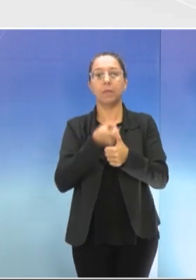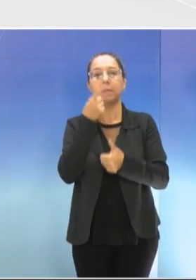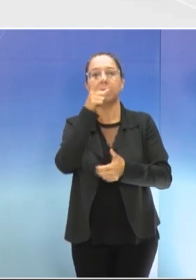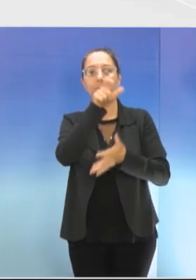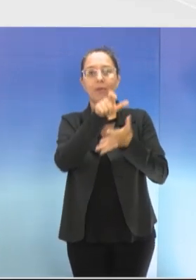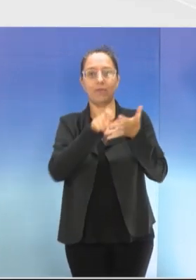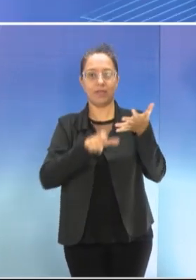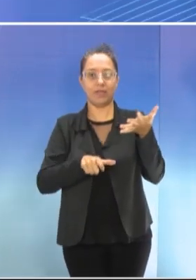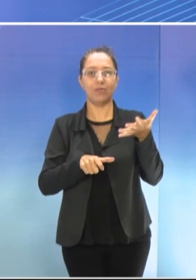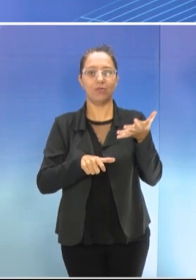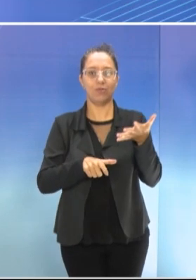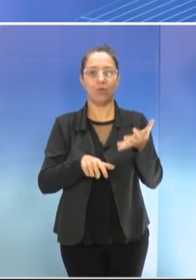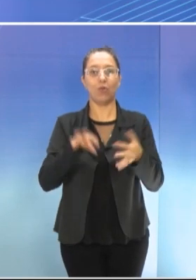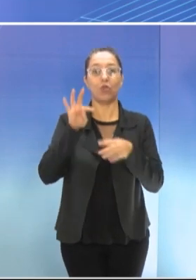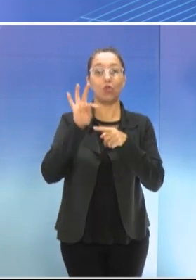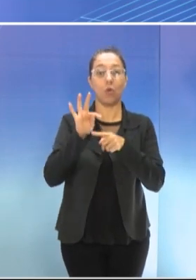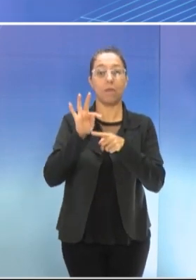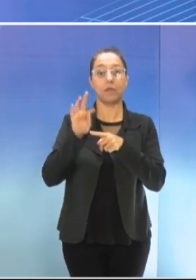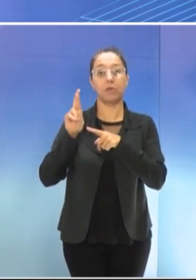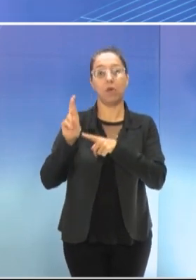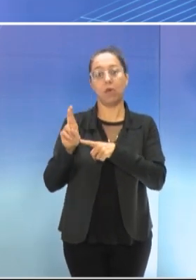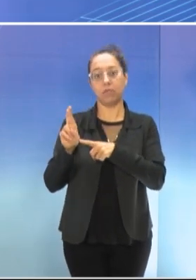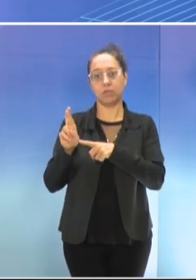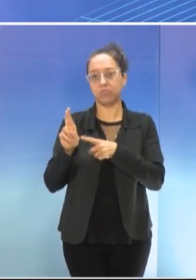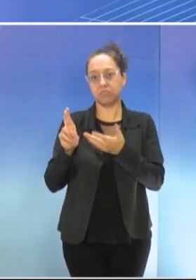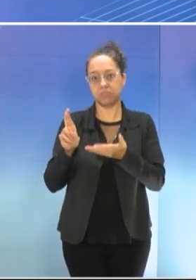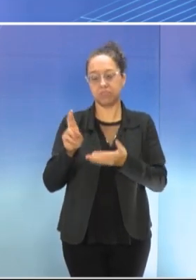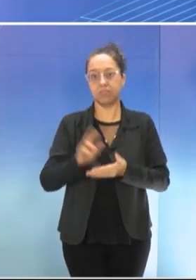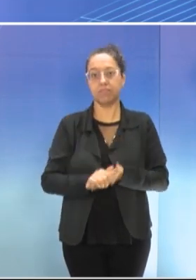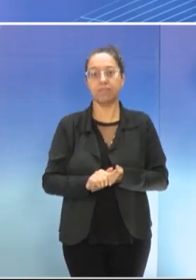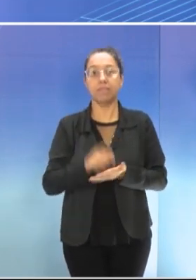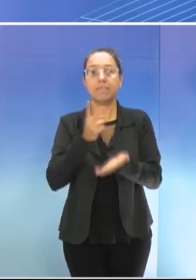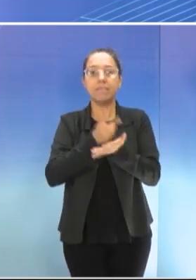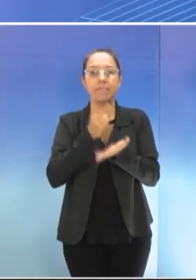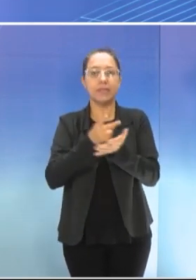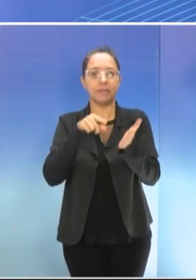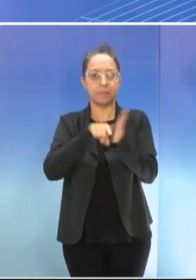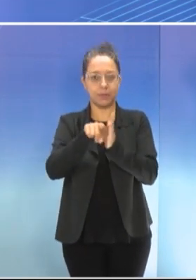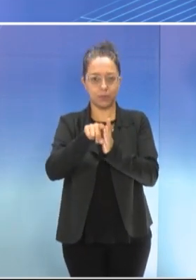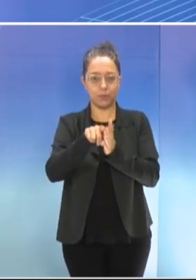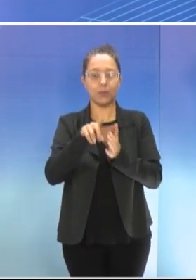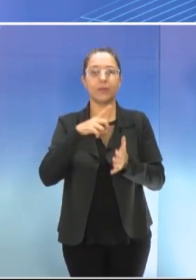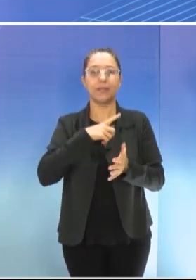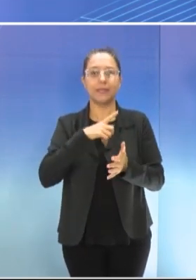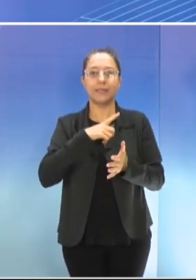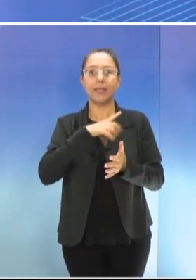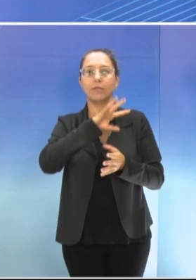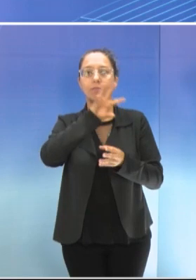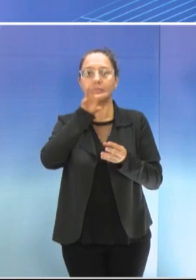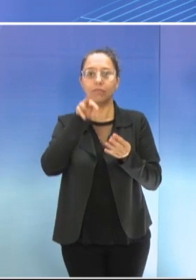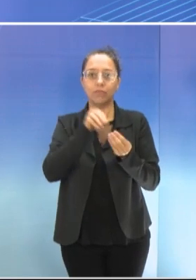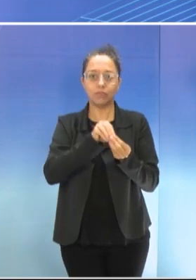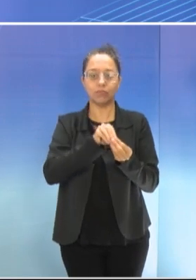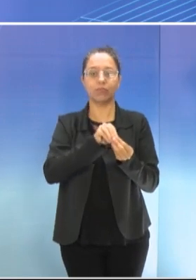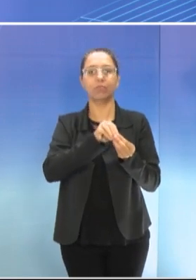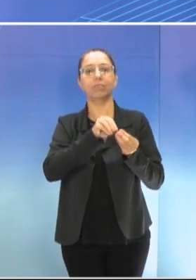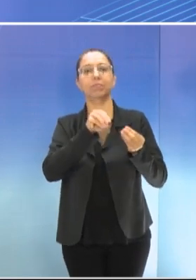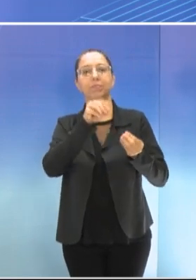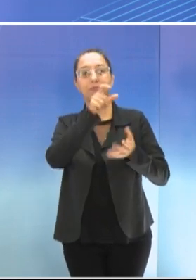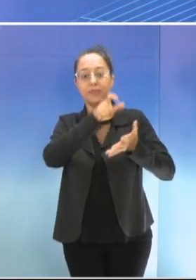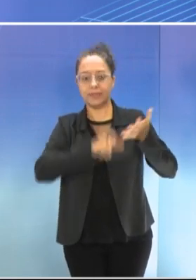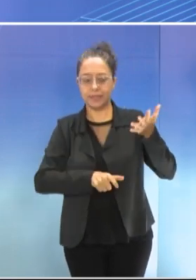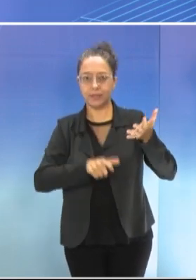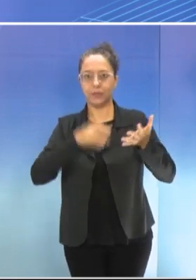texto, o texto do Thomas Hobbes. Nessa mesma questão, nós tínhamos outro texto de outro